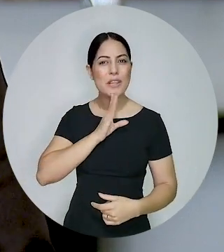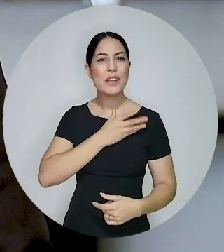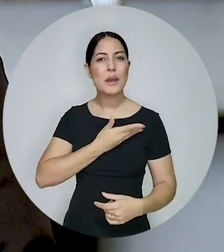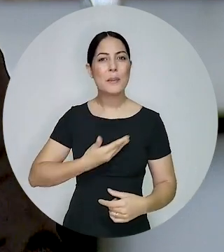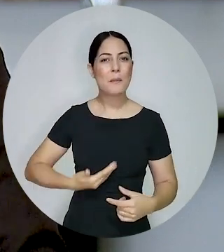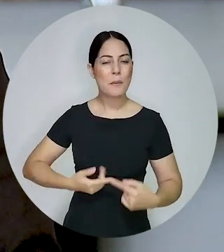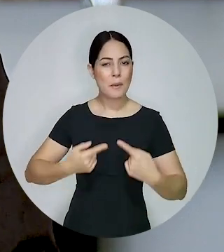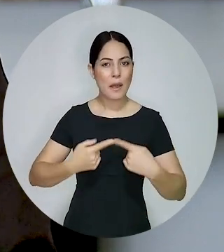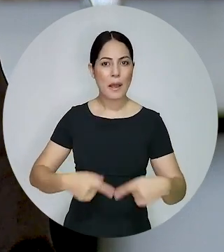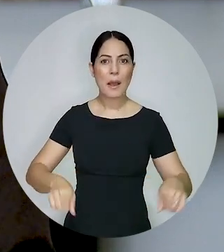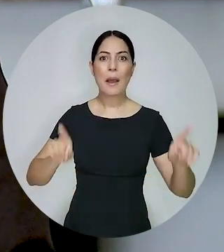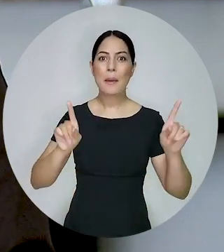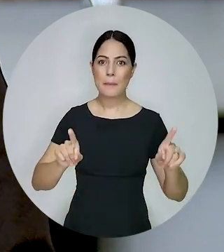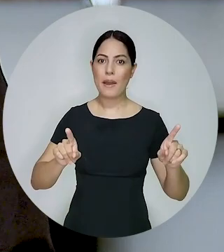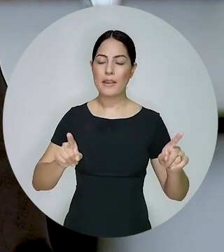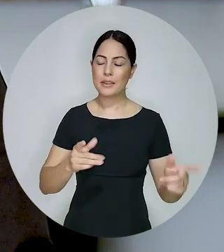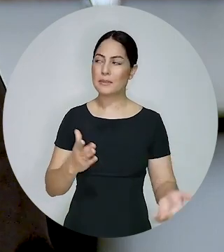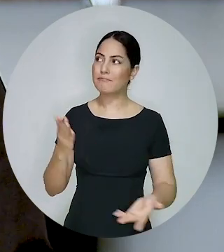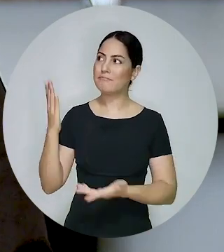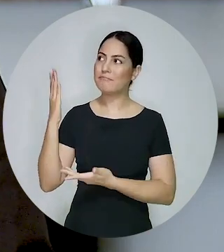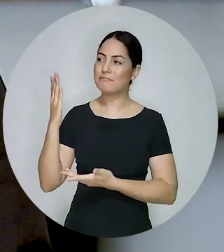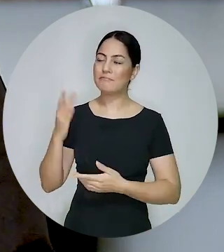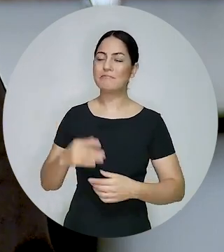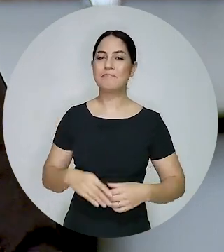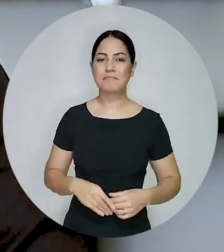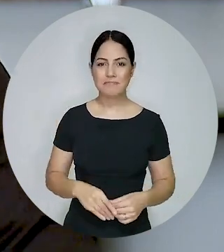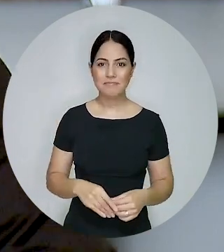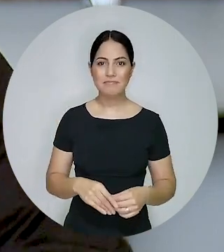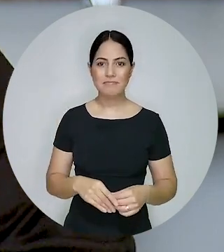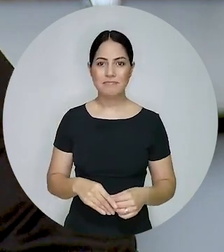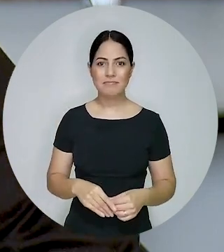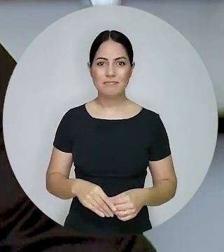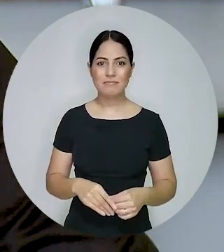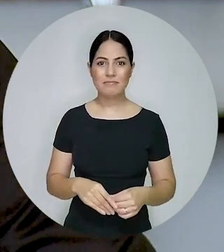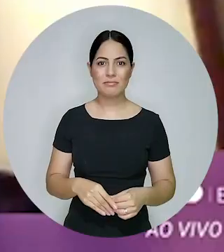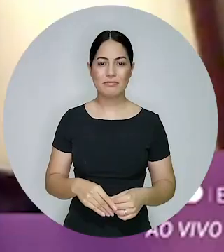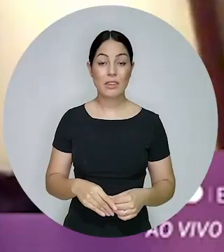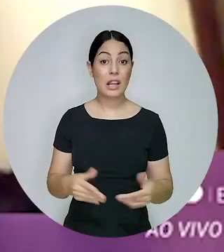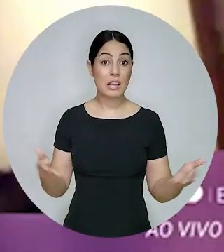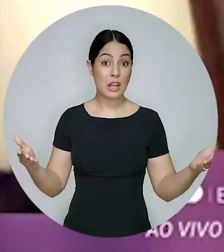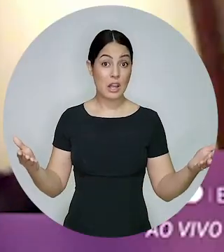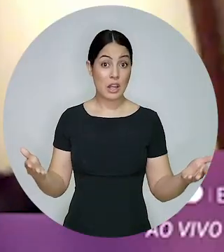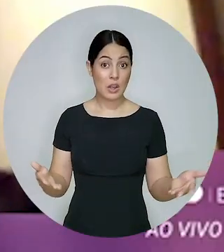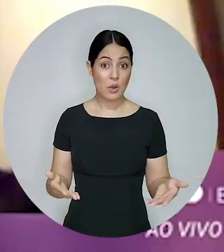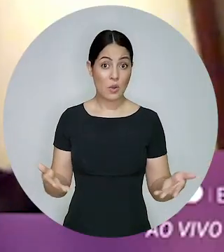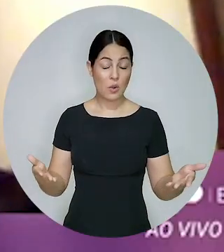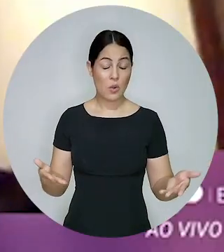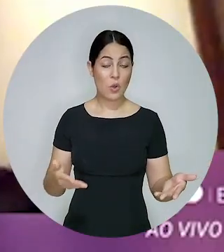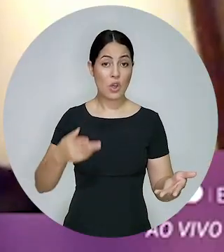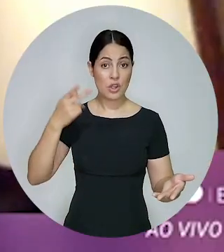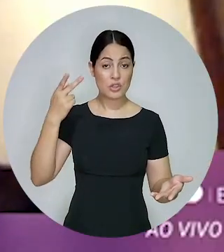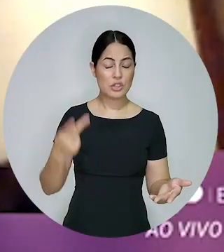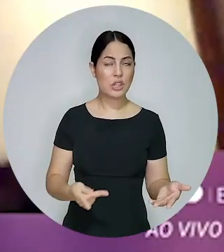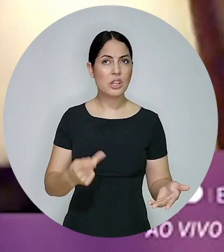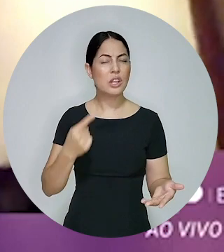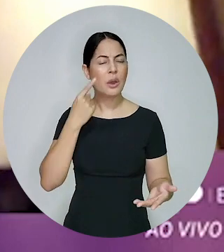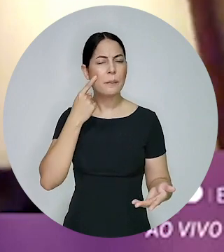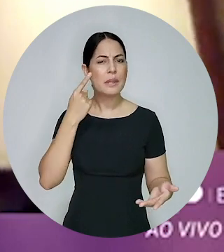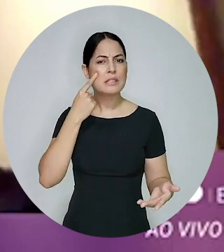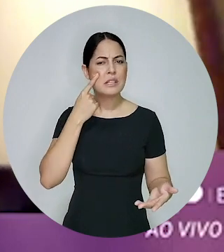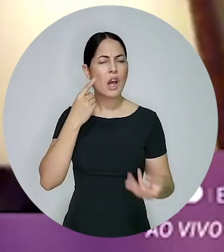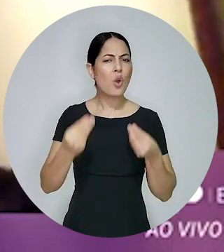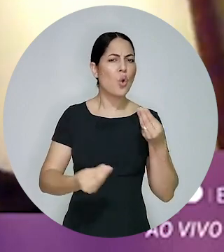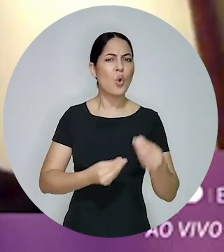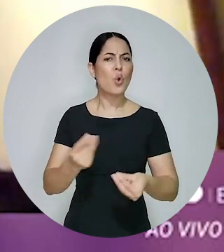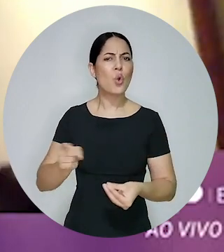ao público debateu sobre o ensino jurídico e métodos ativos. O que eu gostaria de trazer é para a gente pensar um